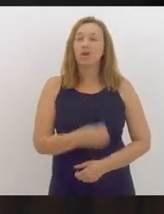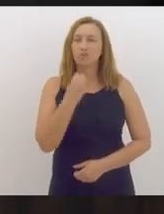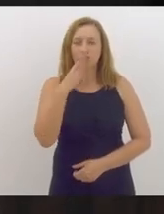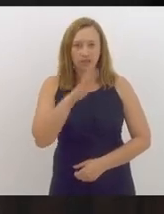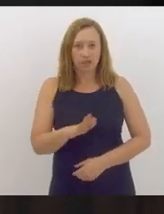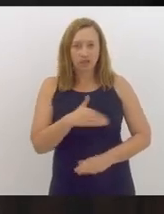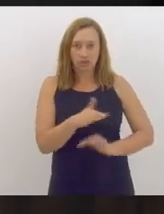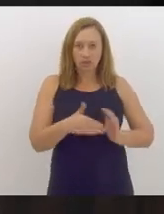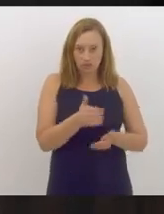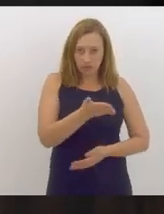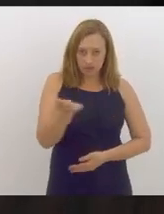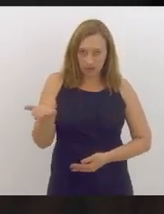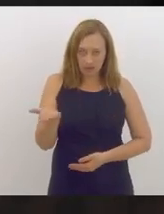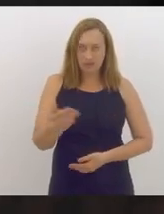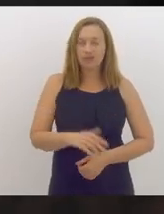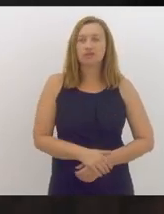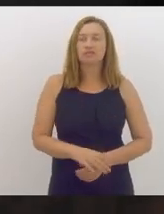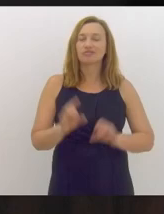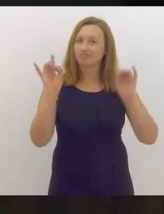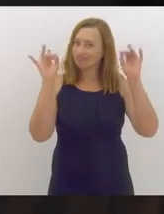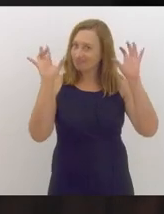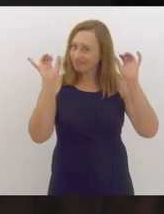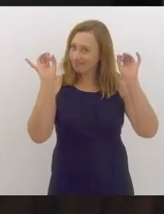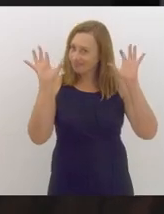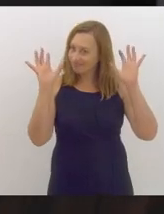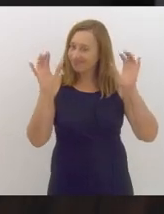tarde a todas e todos. Especial